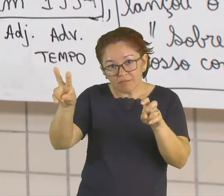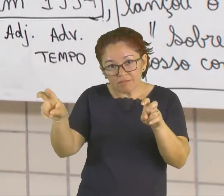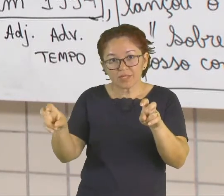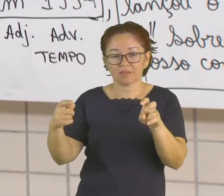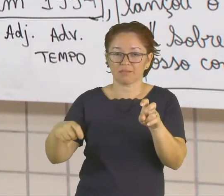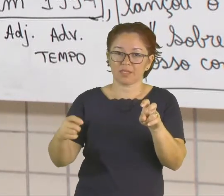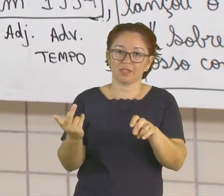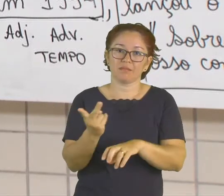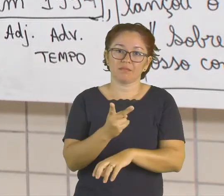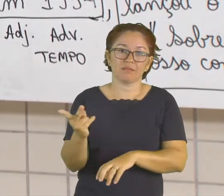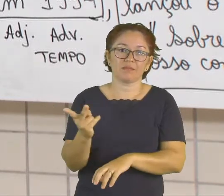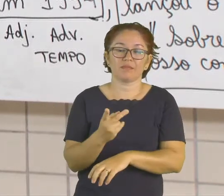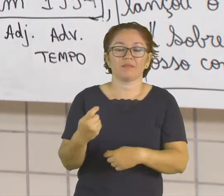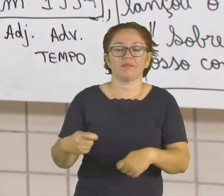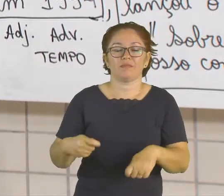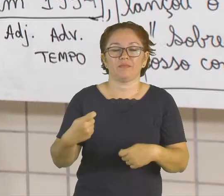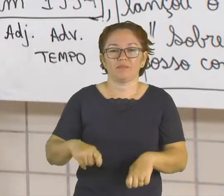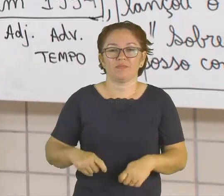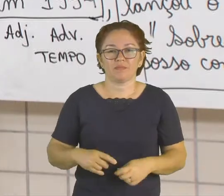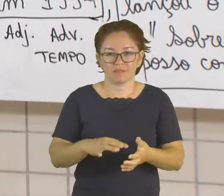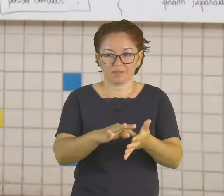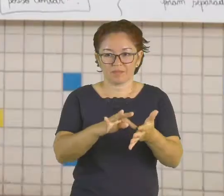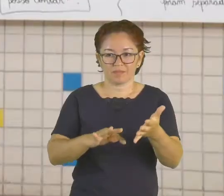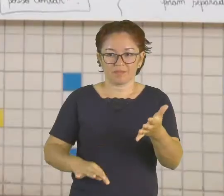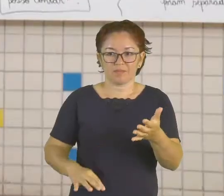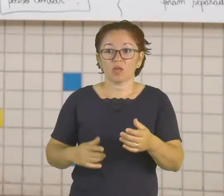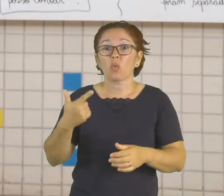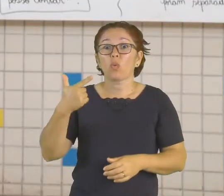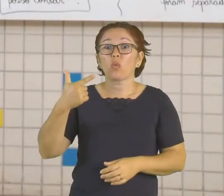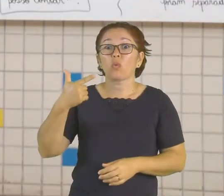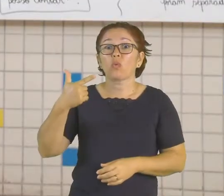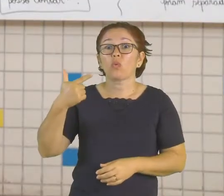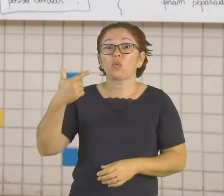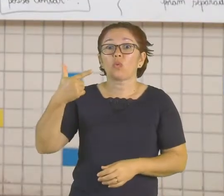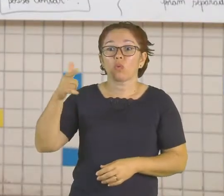bom? Vamos ver aqui outra regrinha dela.